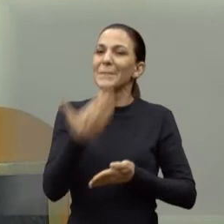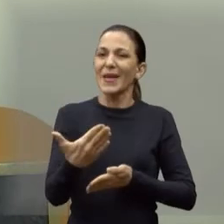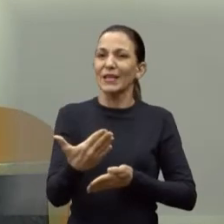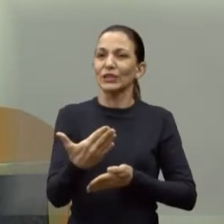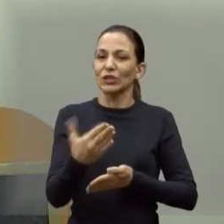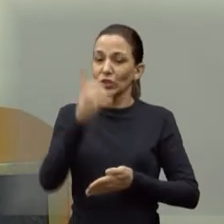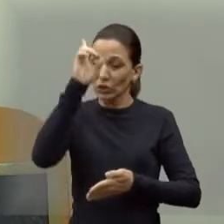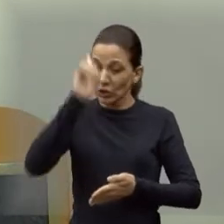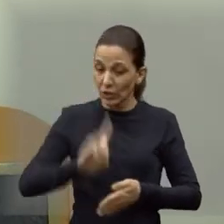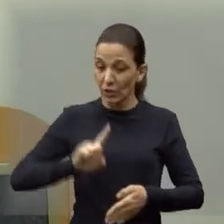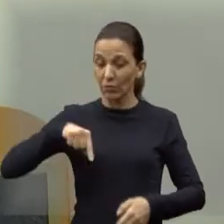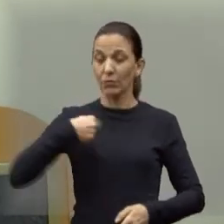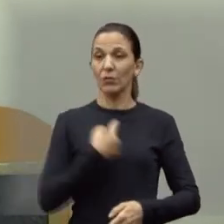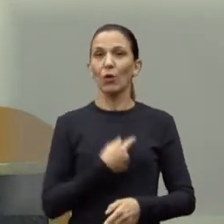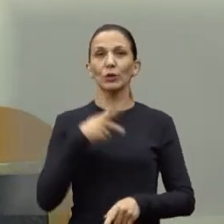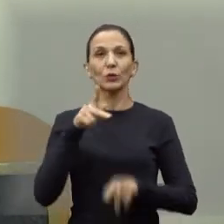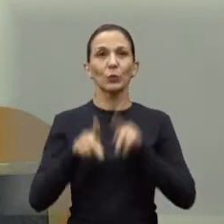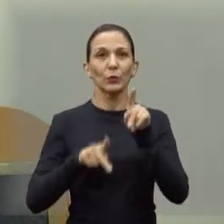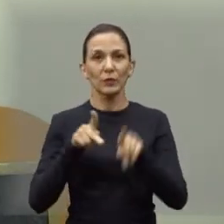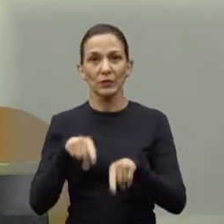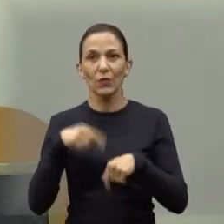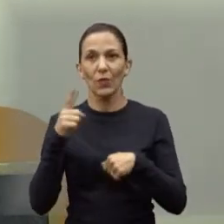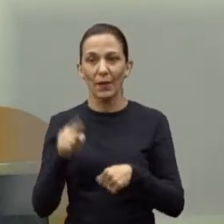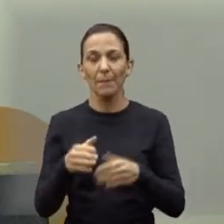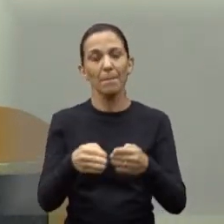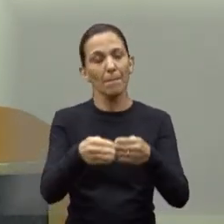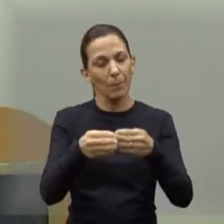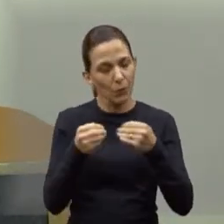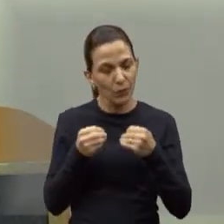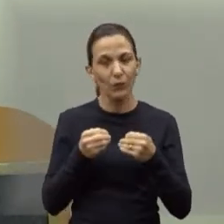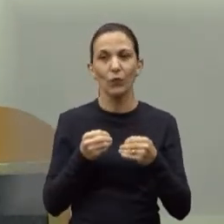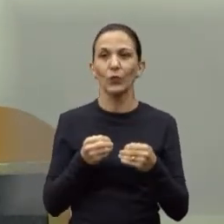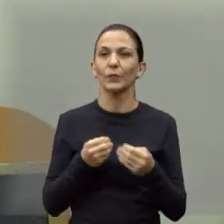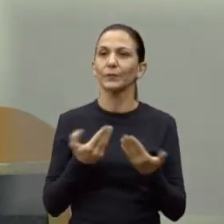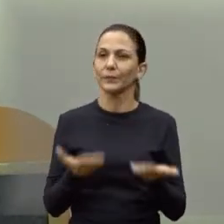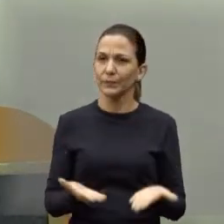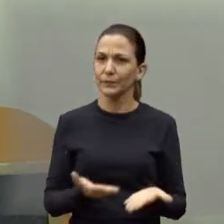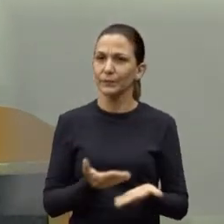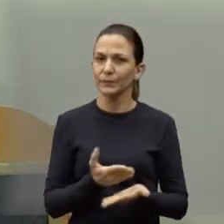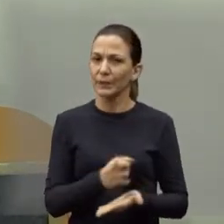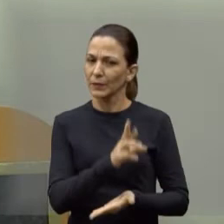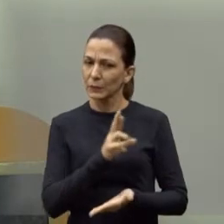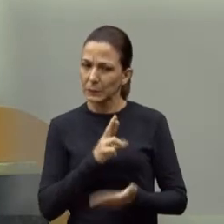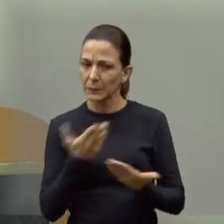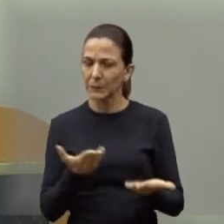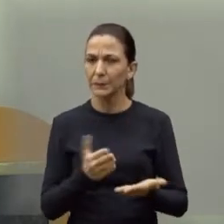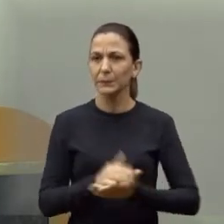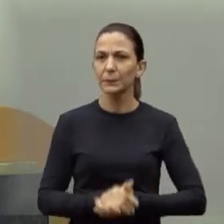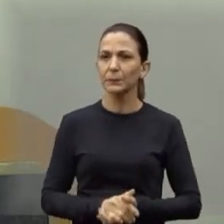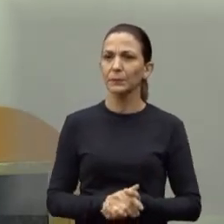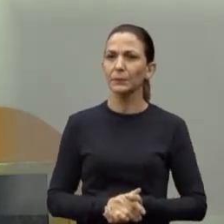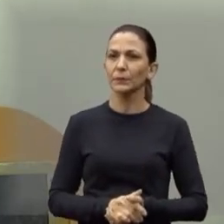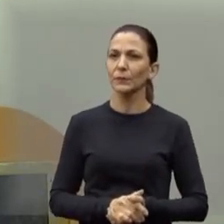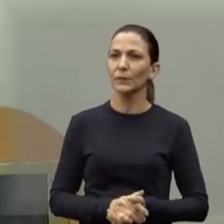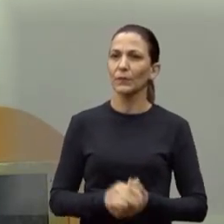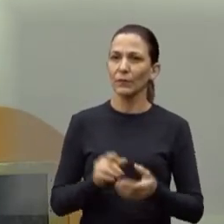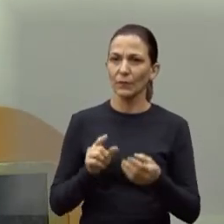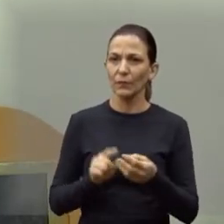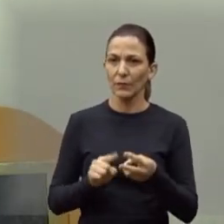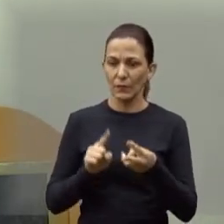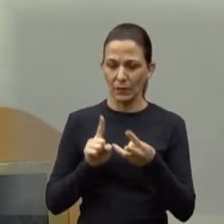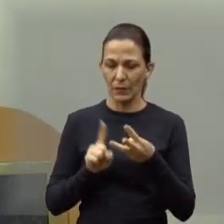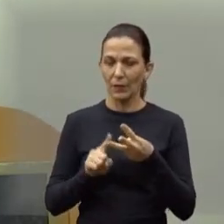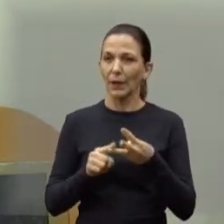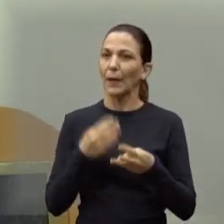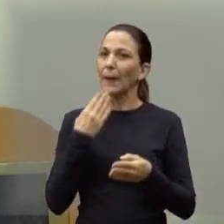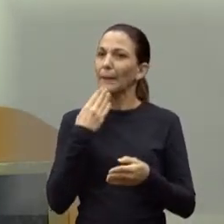mínimo, é um direito nosso, da população. E, por favor, que assim o façam. Quero rapidamente falar do pedido do guarda-reio na